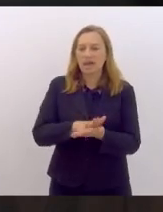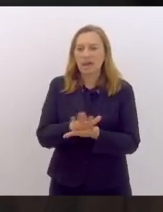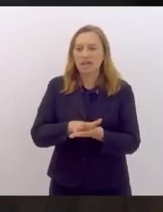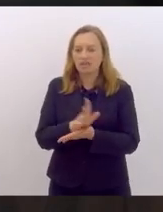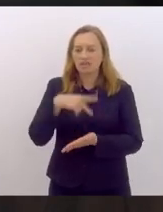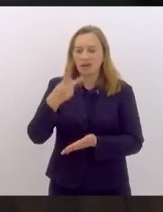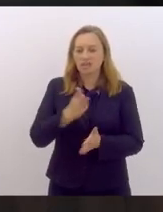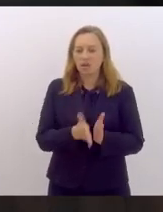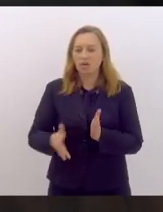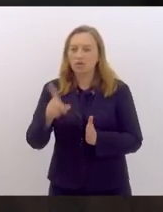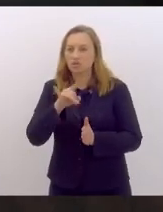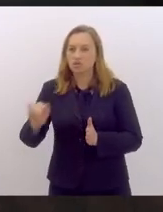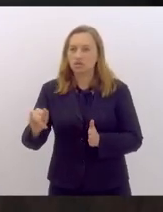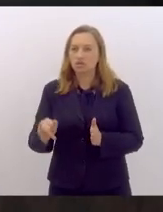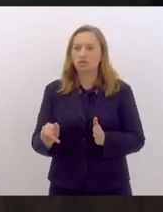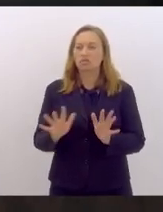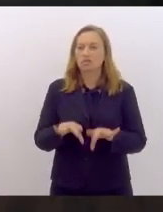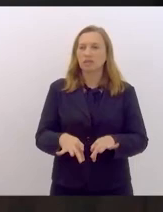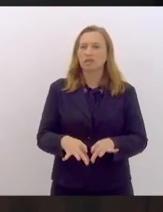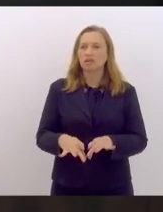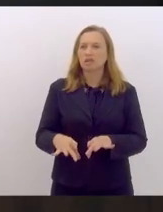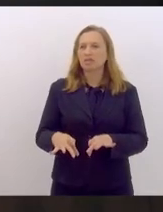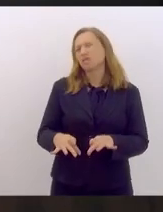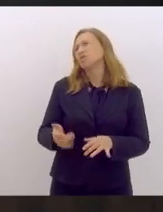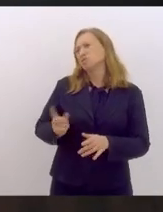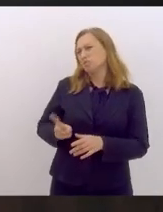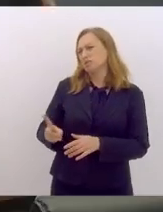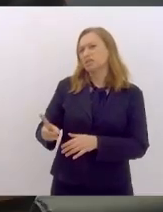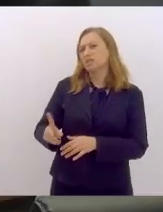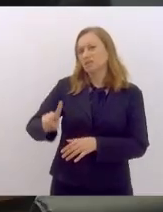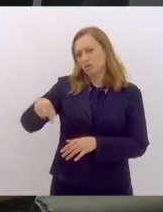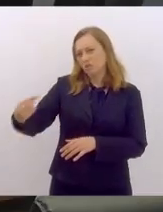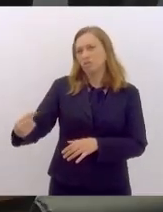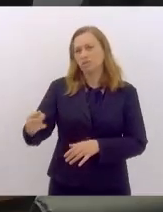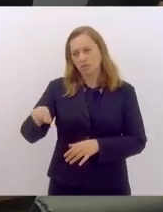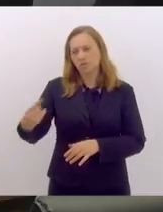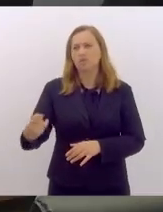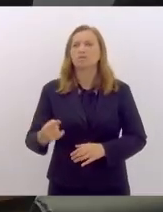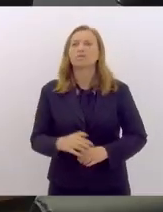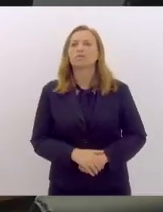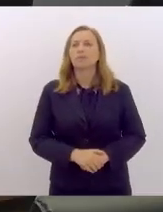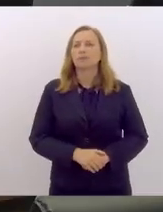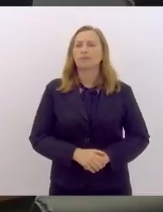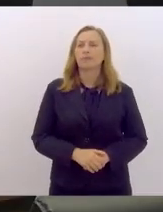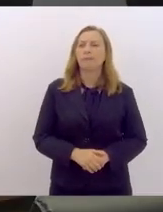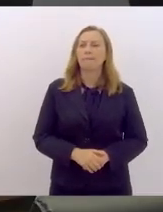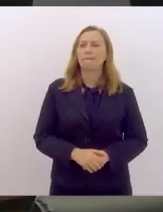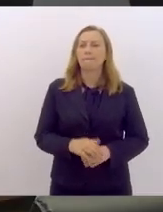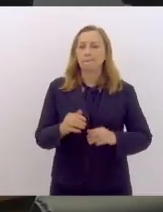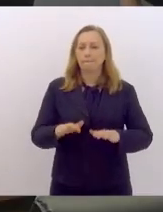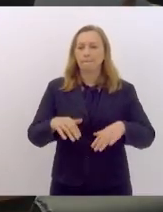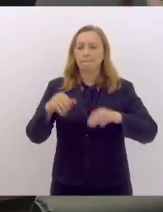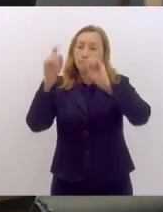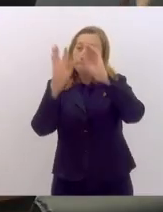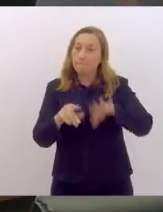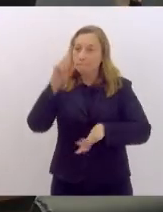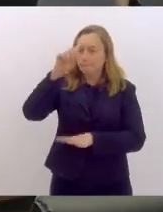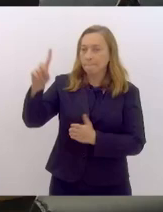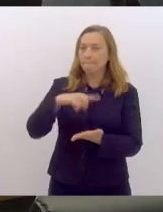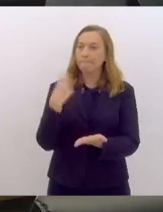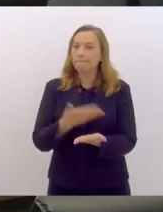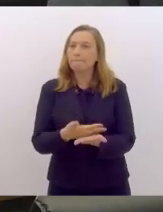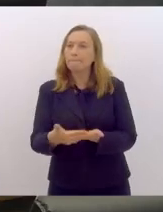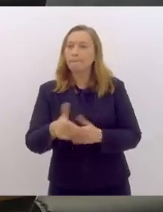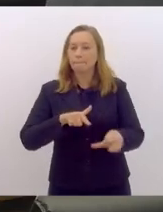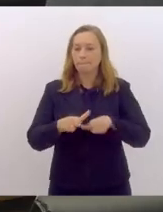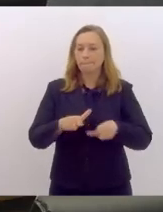ordem do dia, mesmo está pela encerrado. Pela ordem, presidente, pela ordem. Deixa eu avançar aqui. Eu faço na outra, então, na outra sessão. Havendo número legal sobre a proteção de Deus,